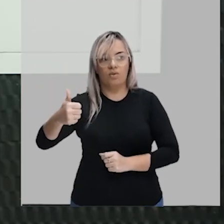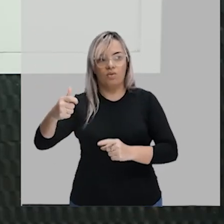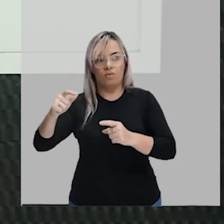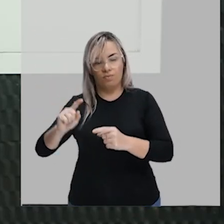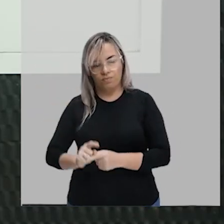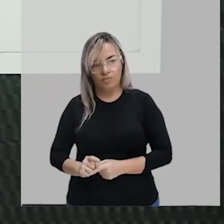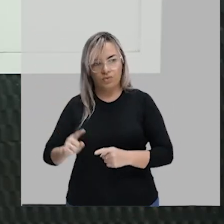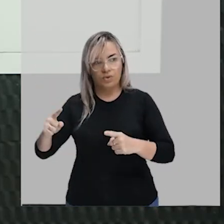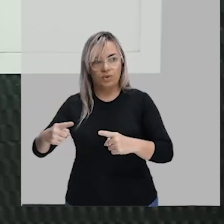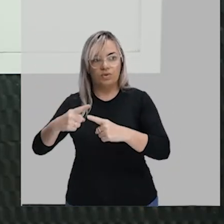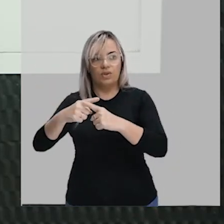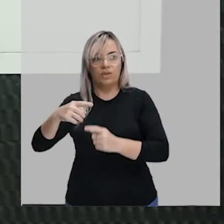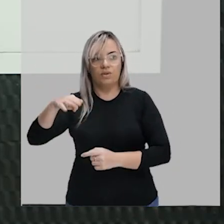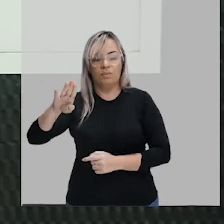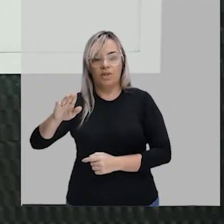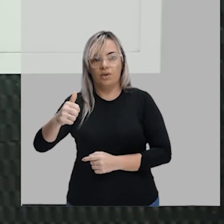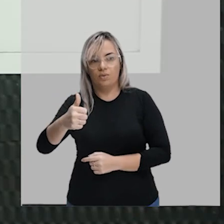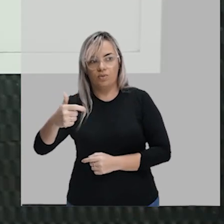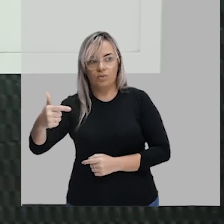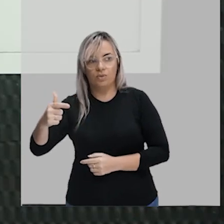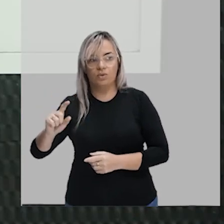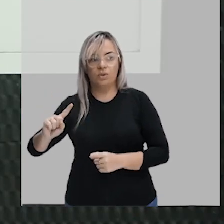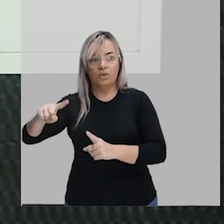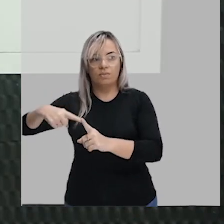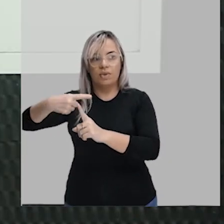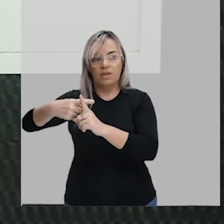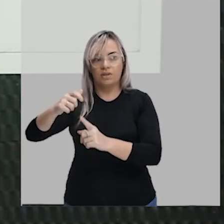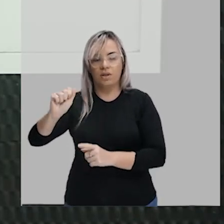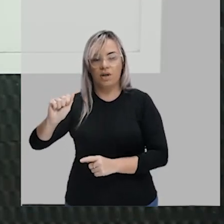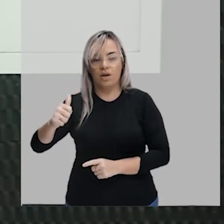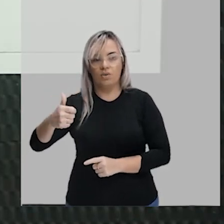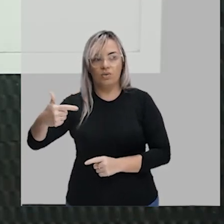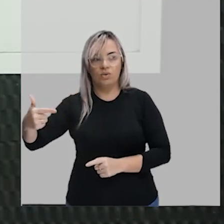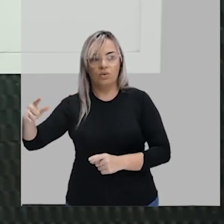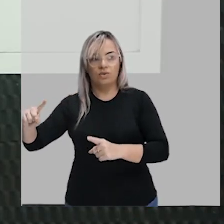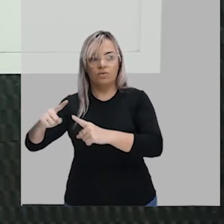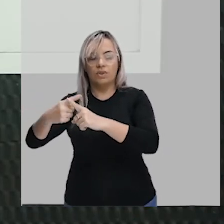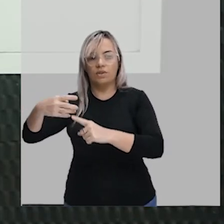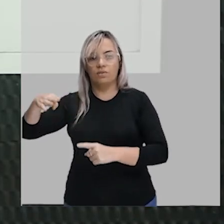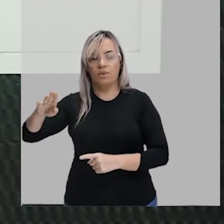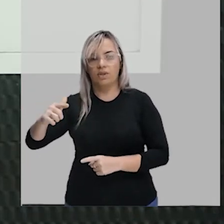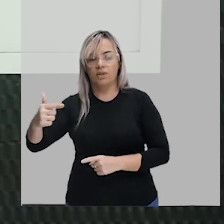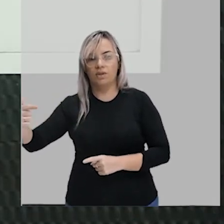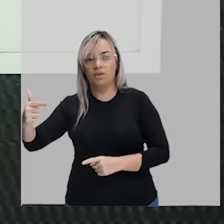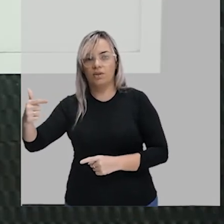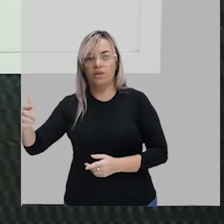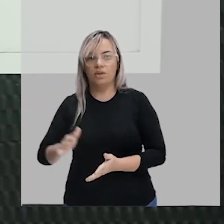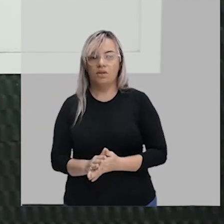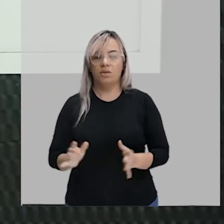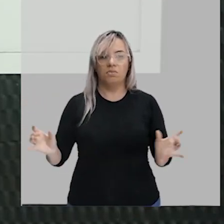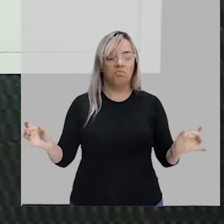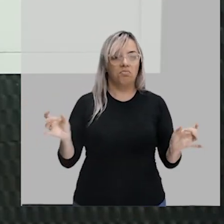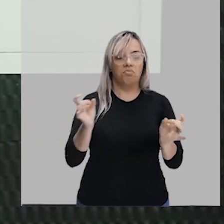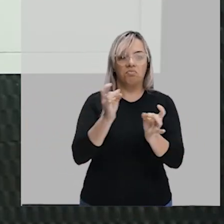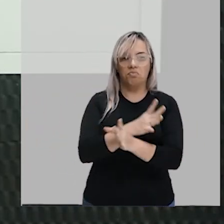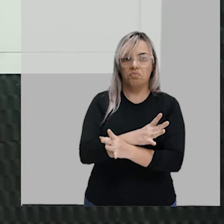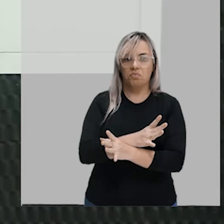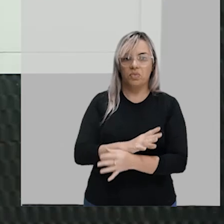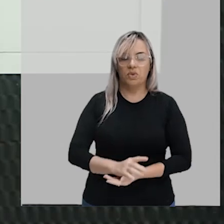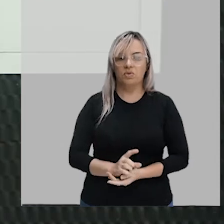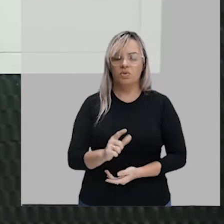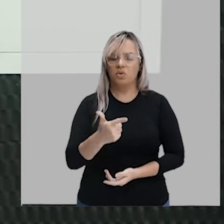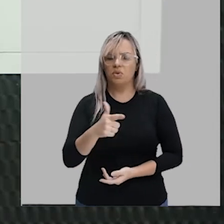Pronto. Certo? Acabou as colunas, não tem mais nenhuma coluna para que eu possa multiplicar a primeira